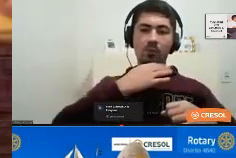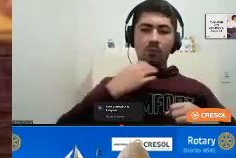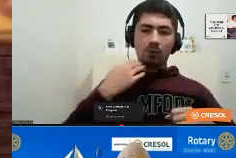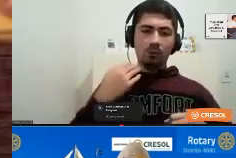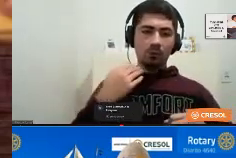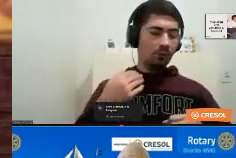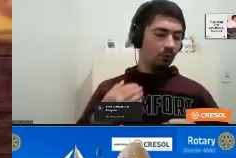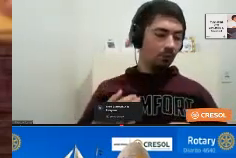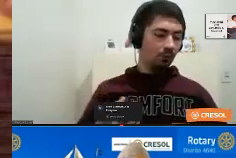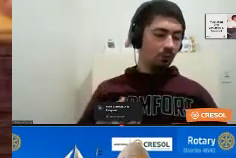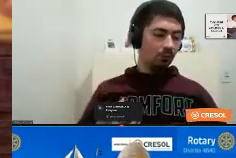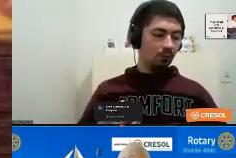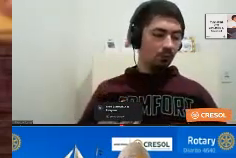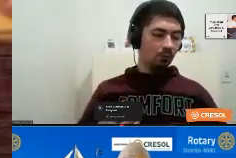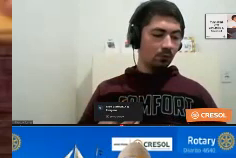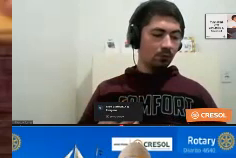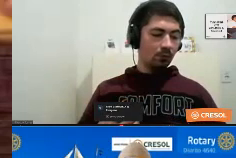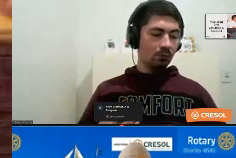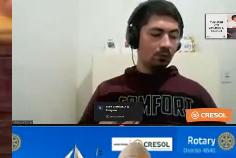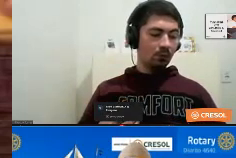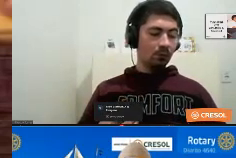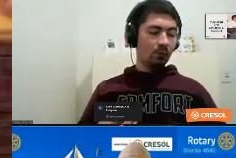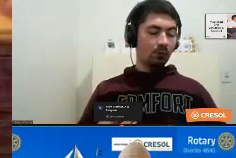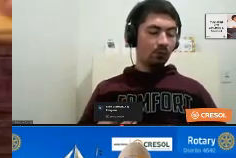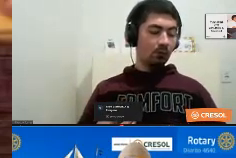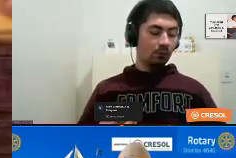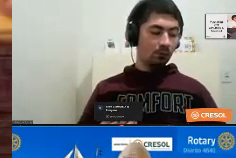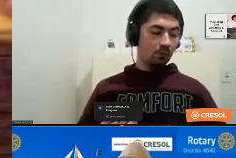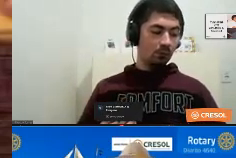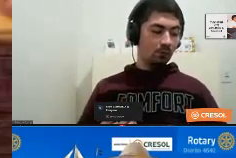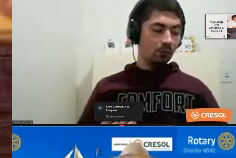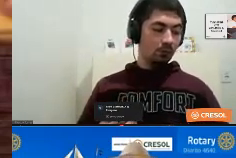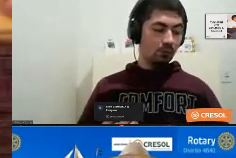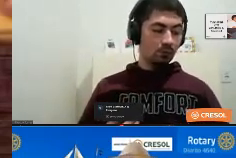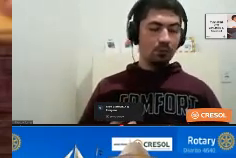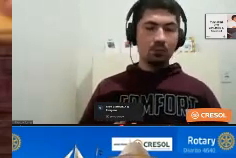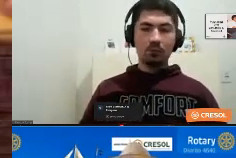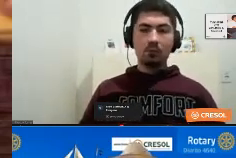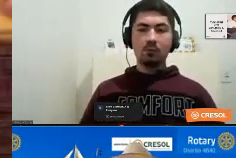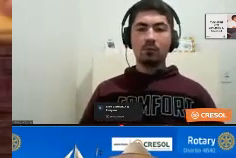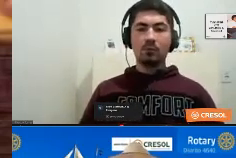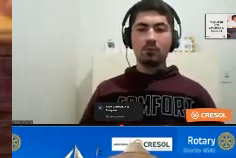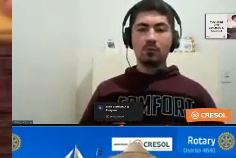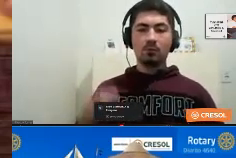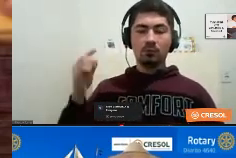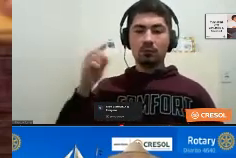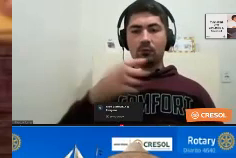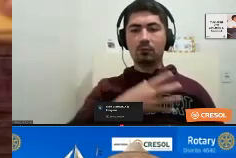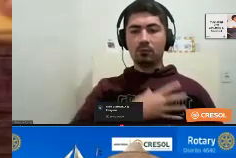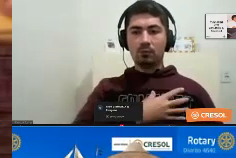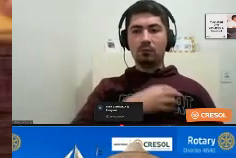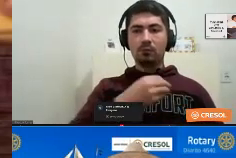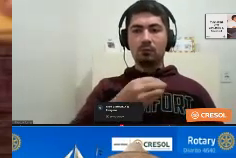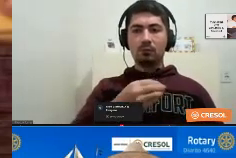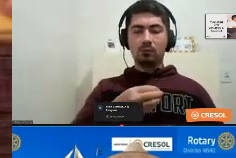Eduardo era uma figura maravilhosa. Seria o meu herdeiro direto para tocar meus negócios. Ele